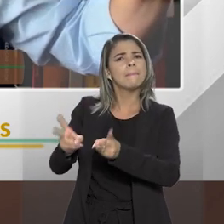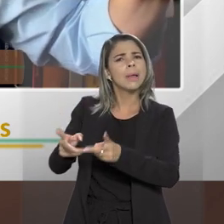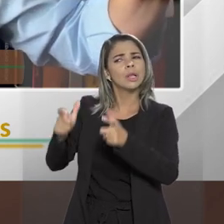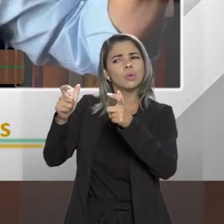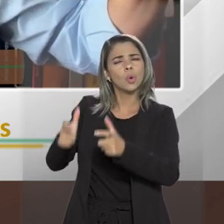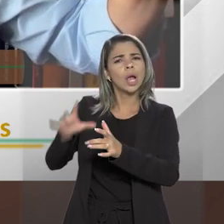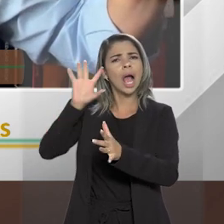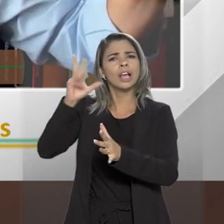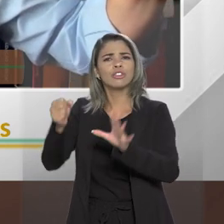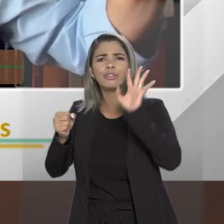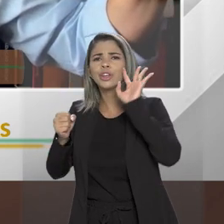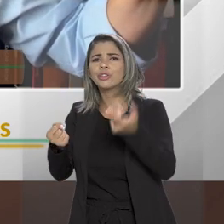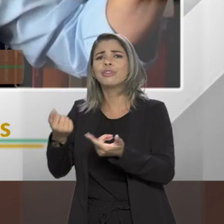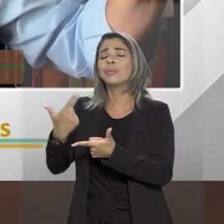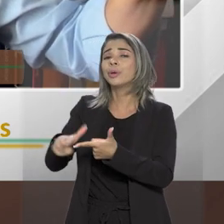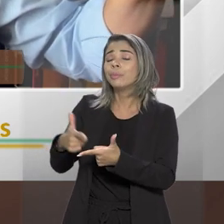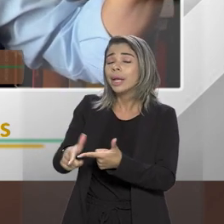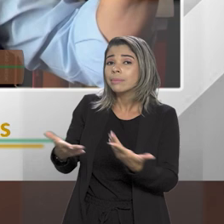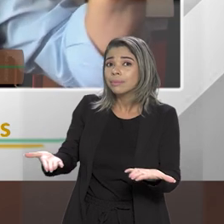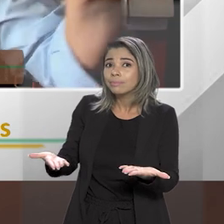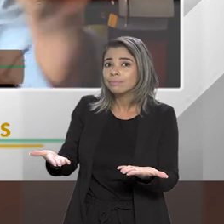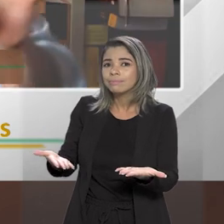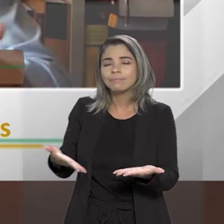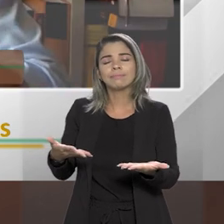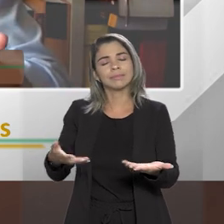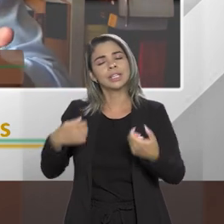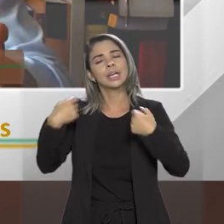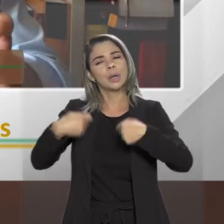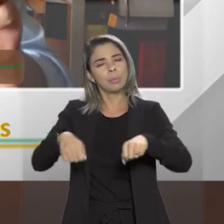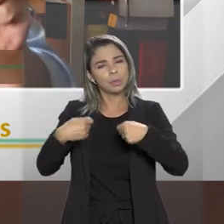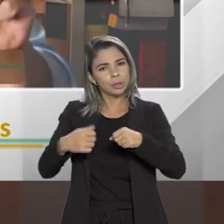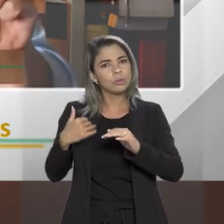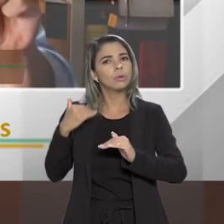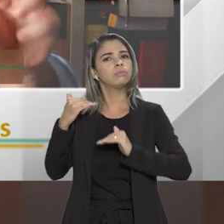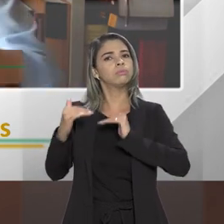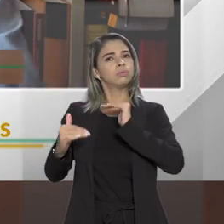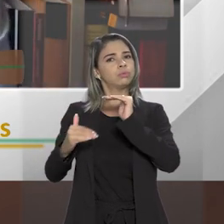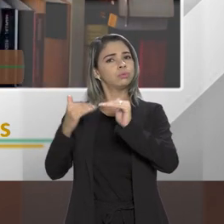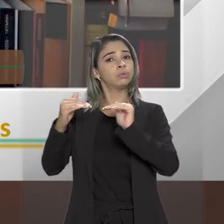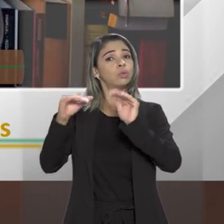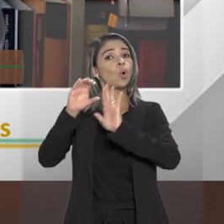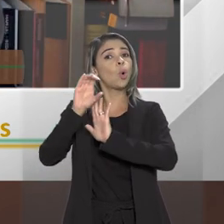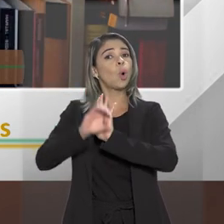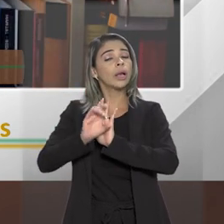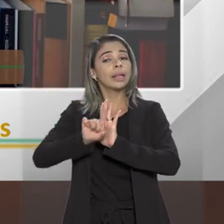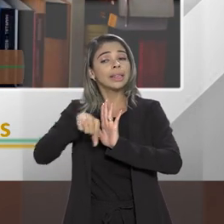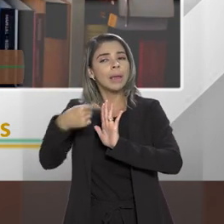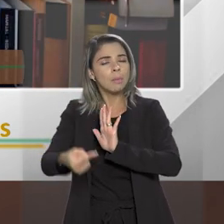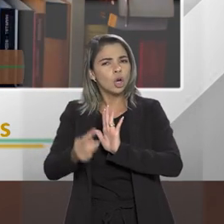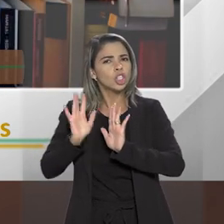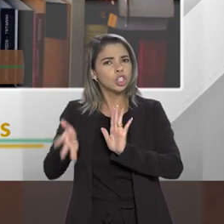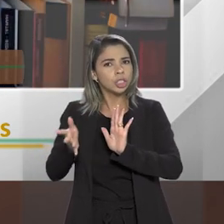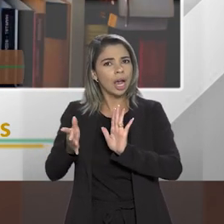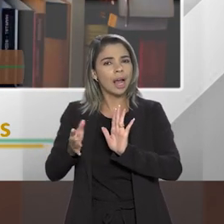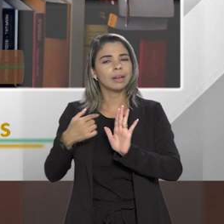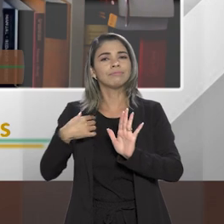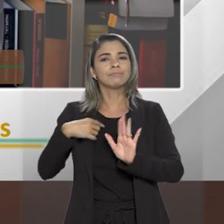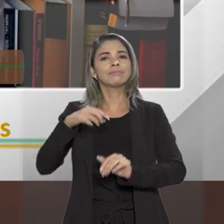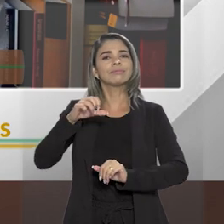os problemas. Então foi preciso amadurecer muito isso, e só depois que amadureceu o Supremo